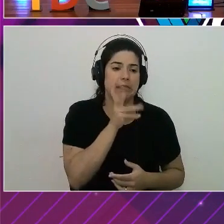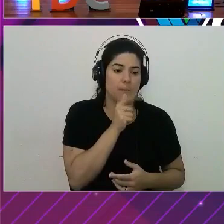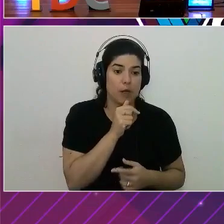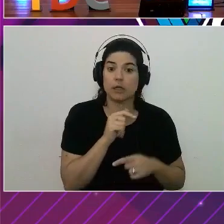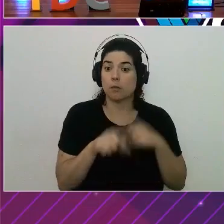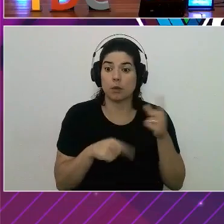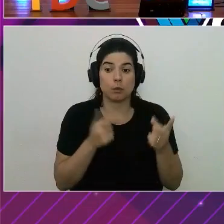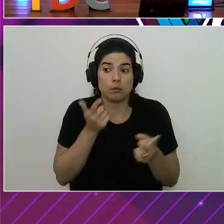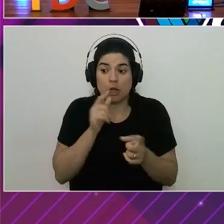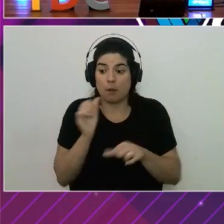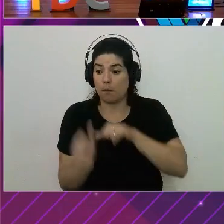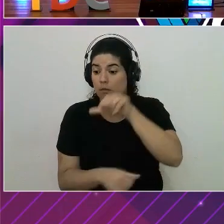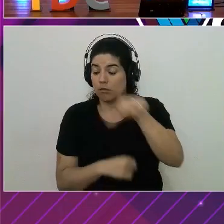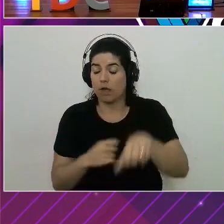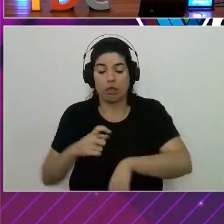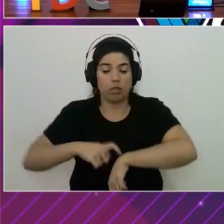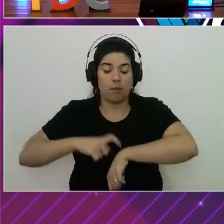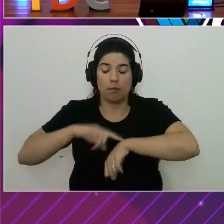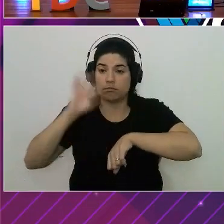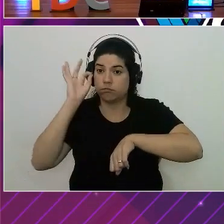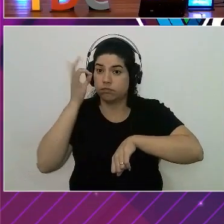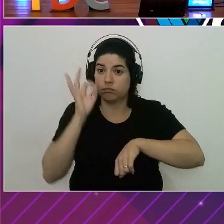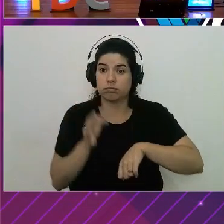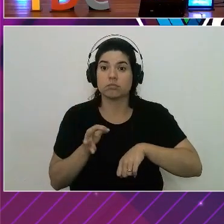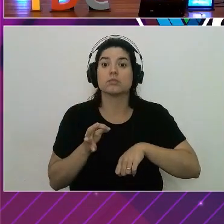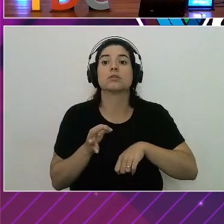eles tiveram uma redução de custo da ordem de 50%.